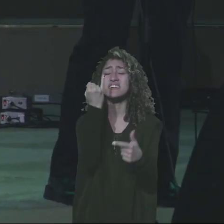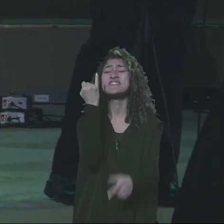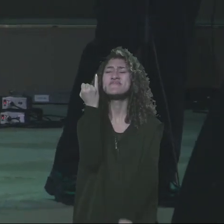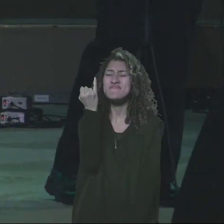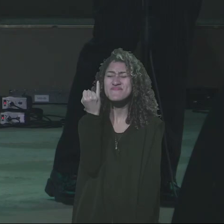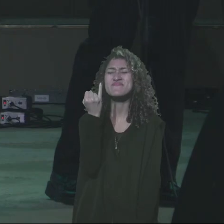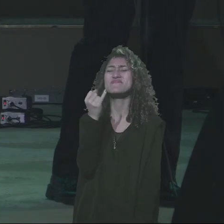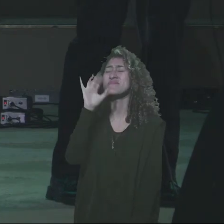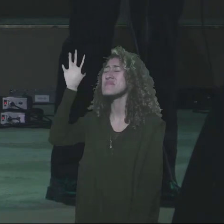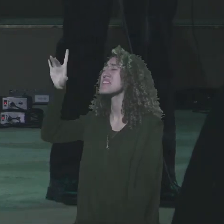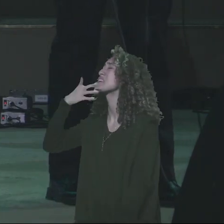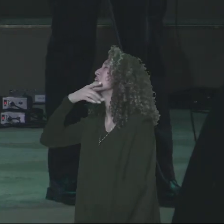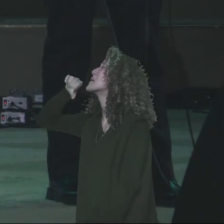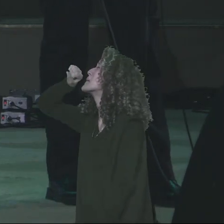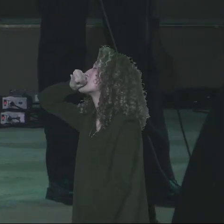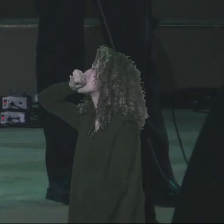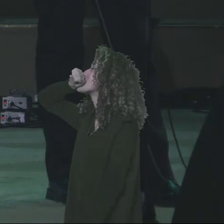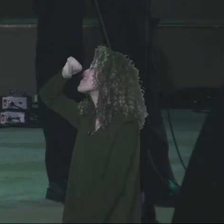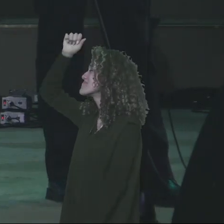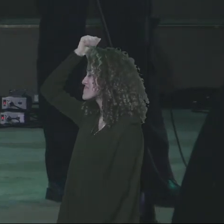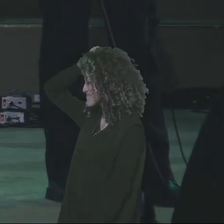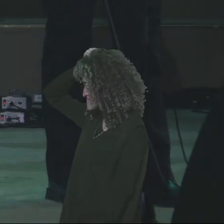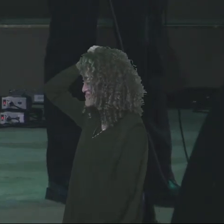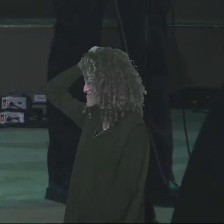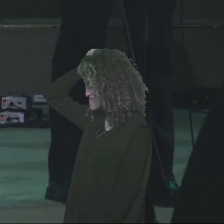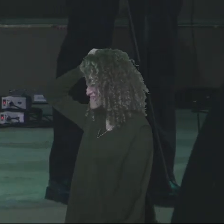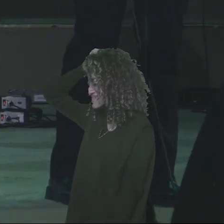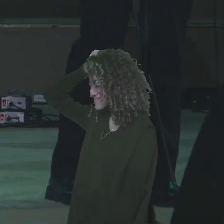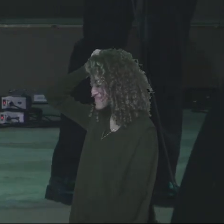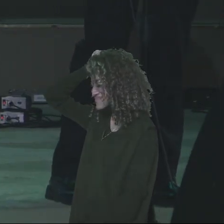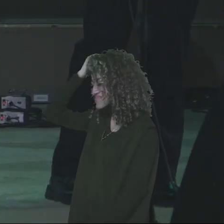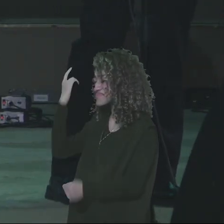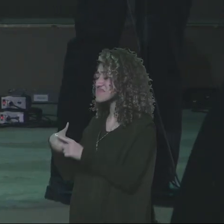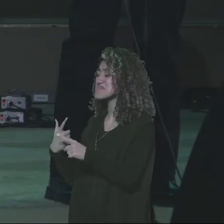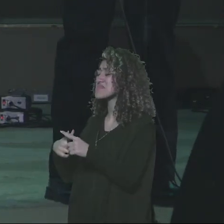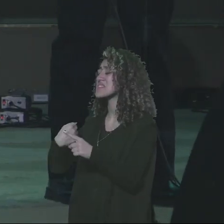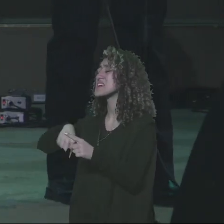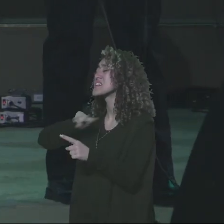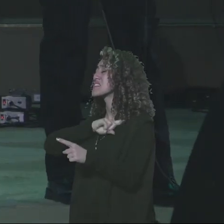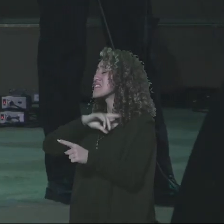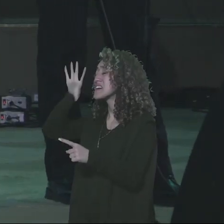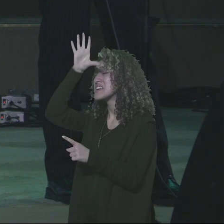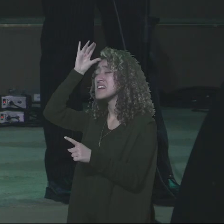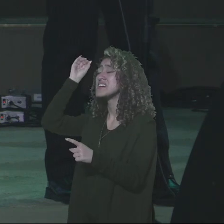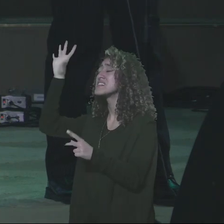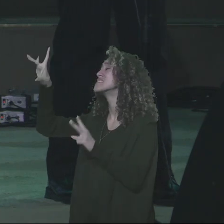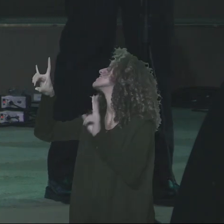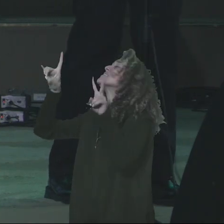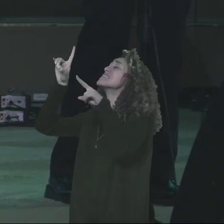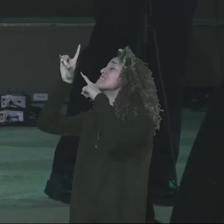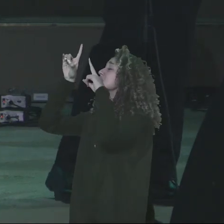Pai, nos perdoa por pararmos de olhar para Ti.